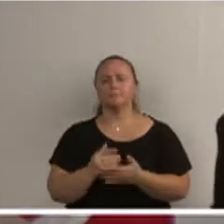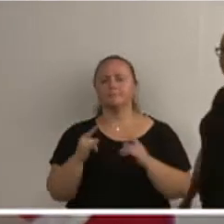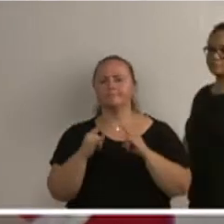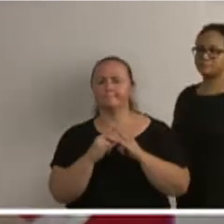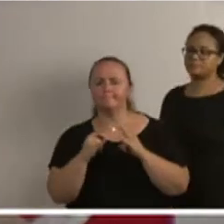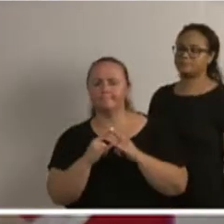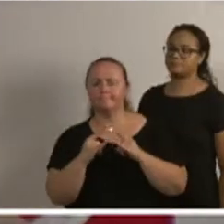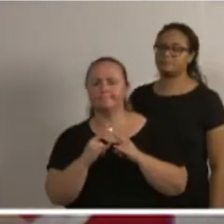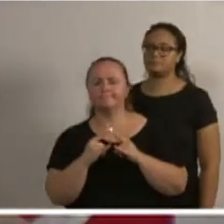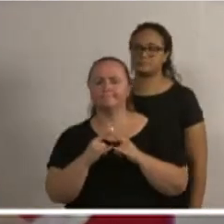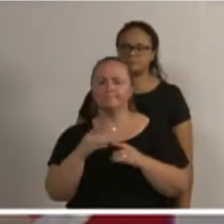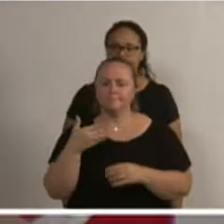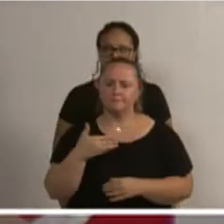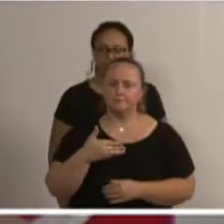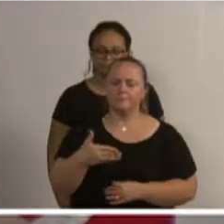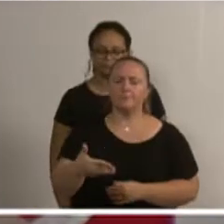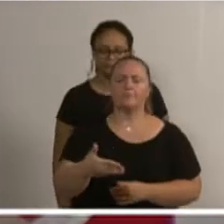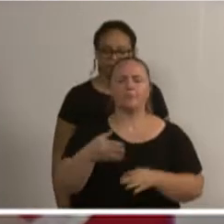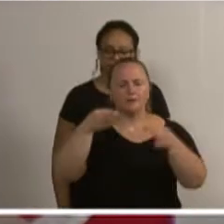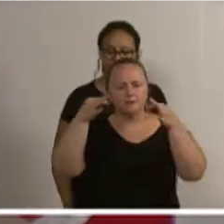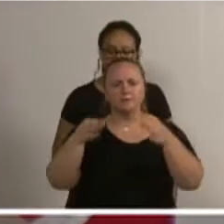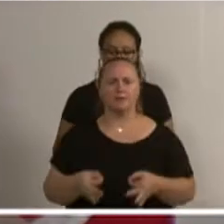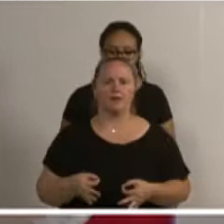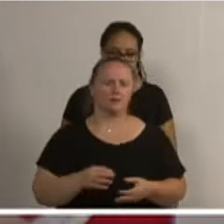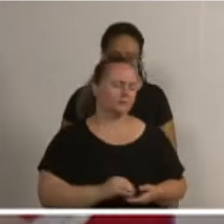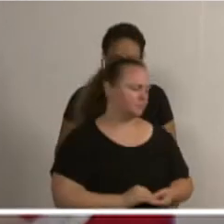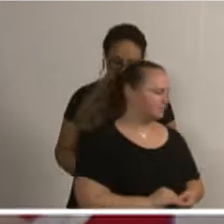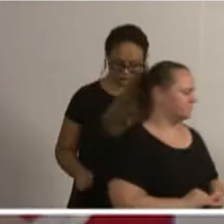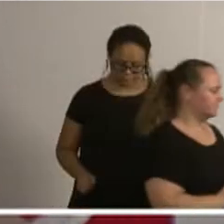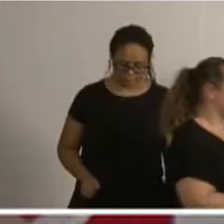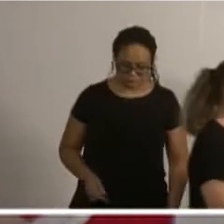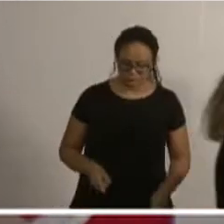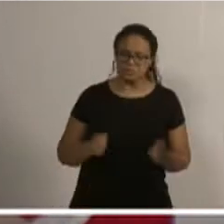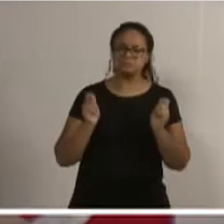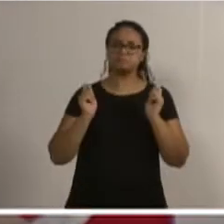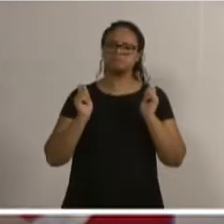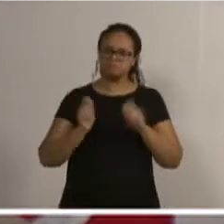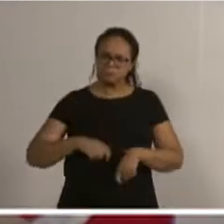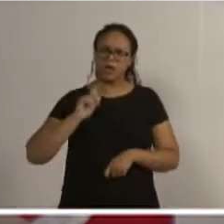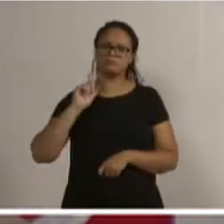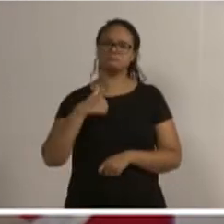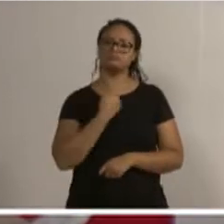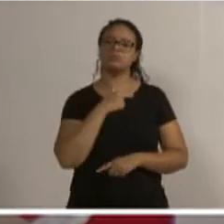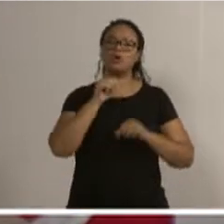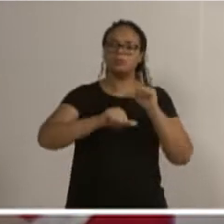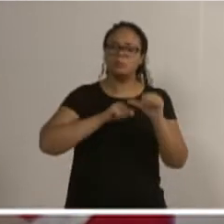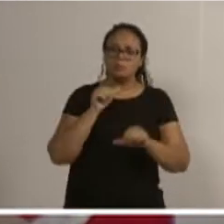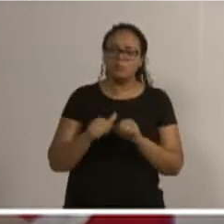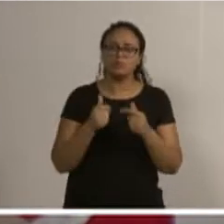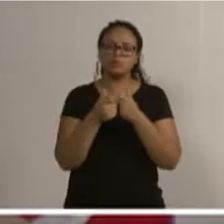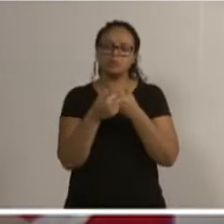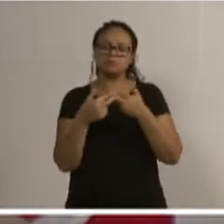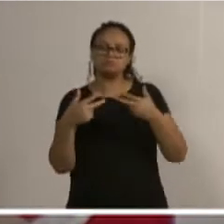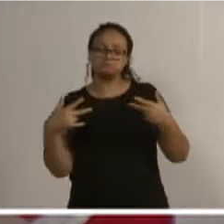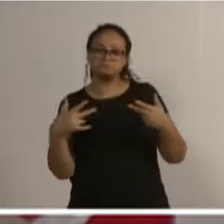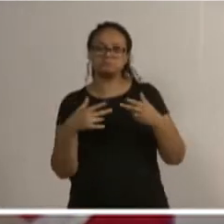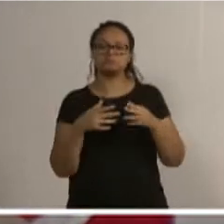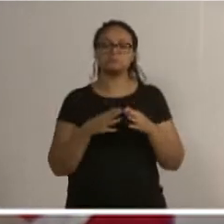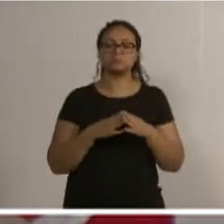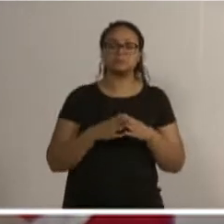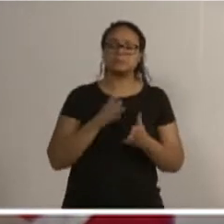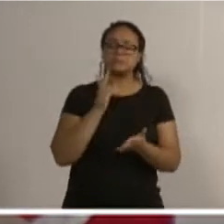entidades que nós saímos daqui hoje convencidos que existe condição de nós mudarmos alguma questão, alguma situação,